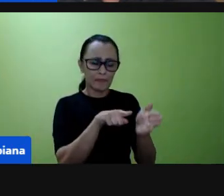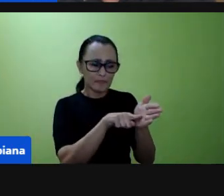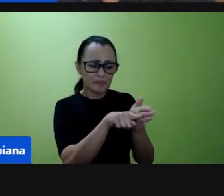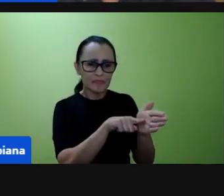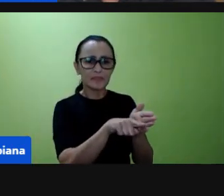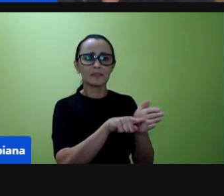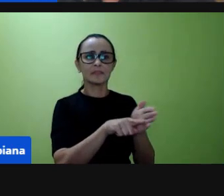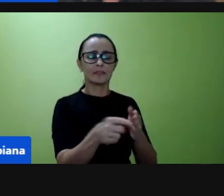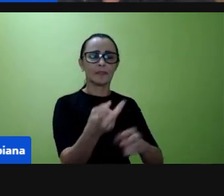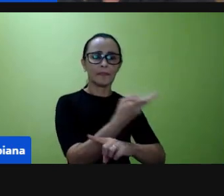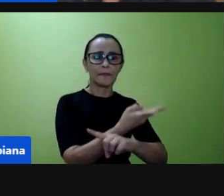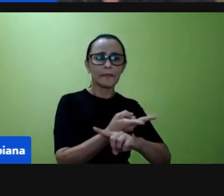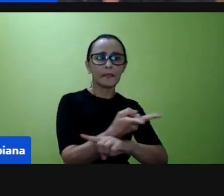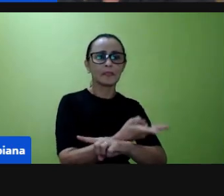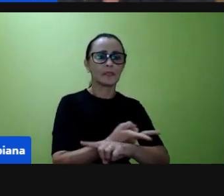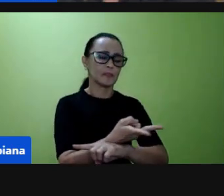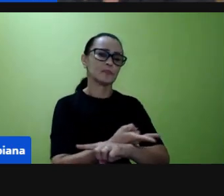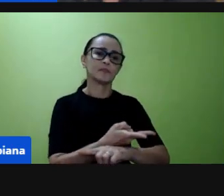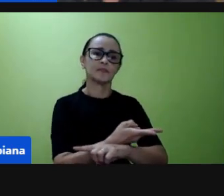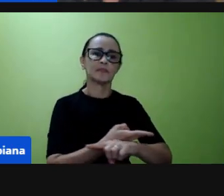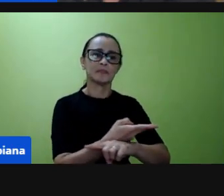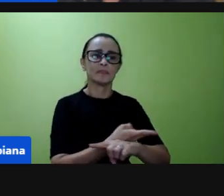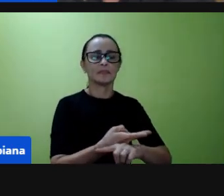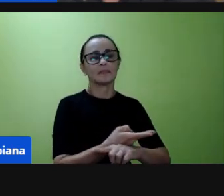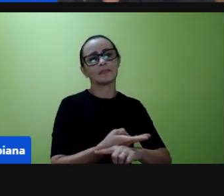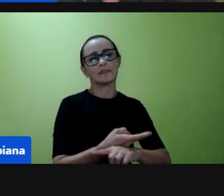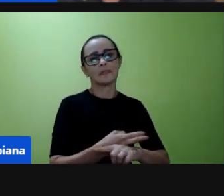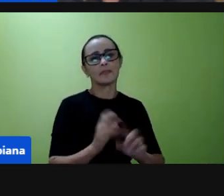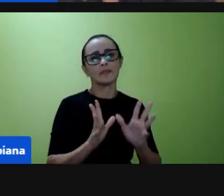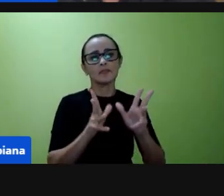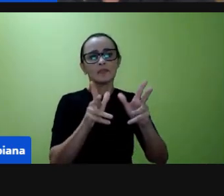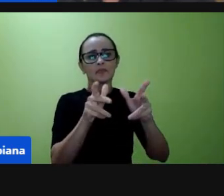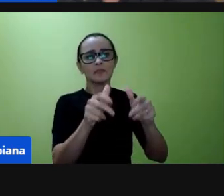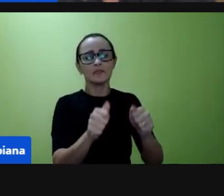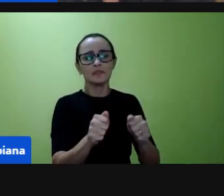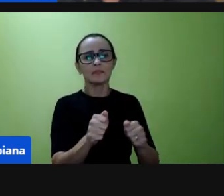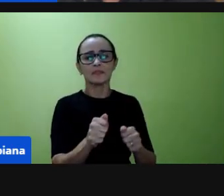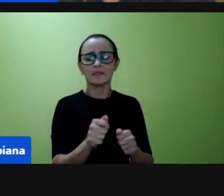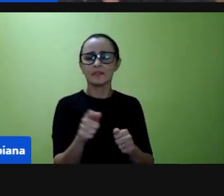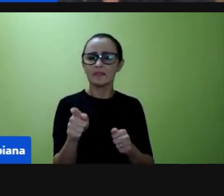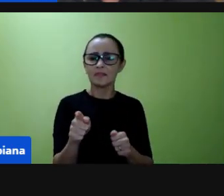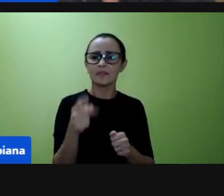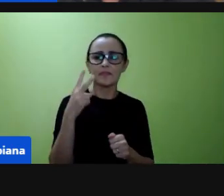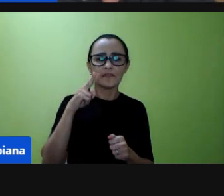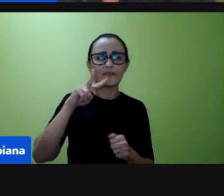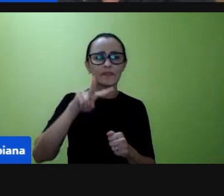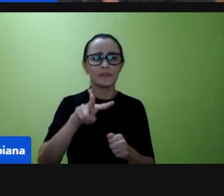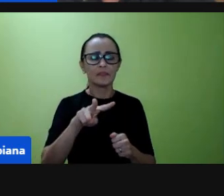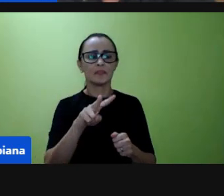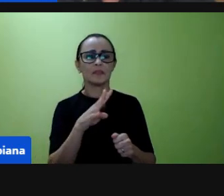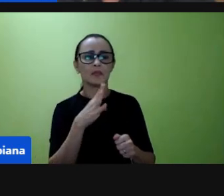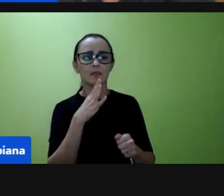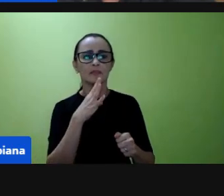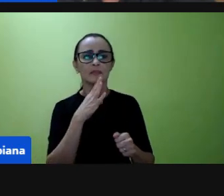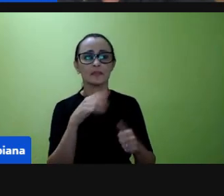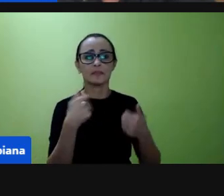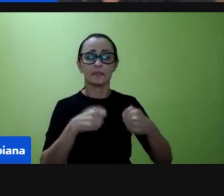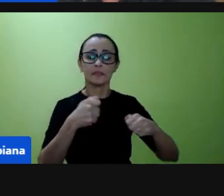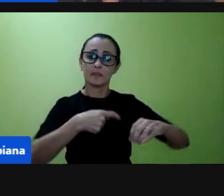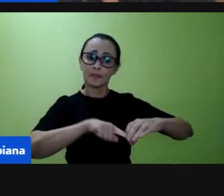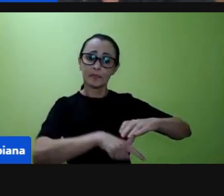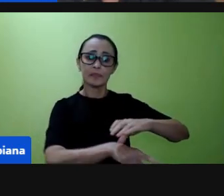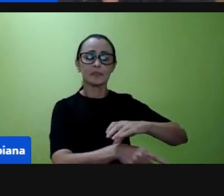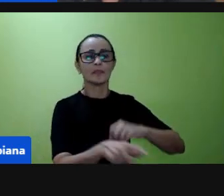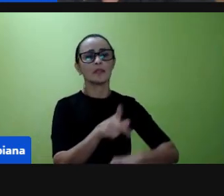atrás, nós tivemos que colocar em prática tudo que a gente já tinha ouvido falar, né? E assim por diante. Eu tenho que dizer que os professores realmente